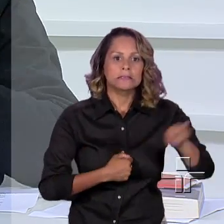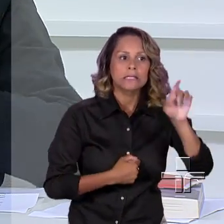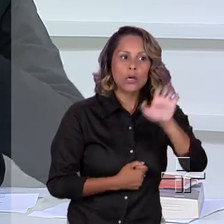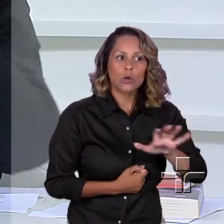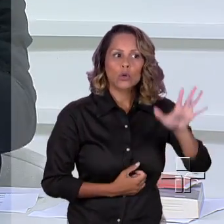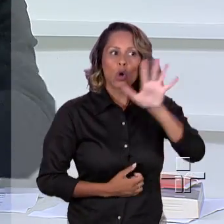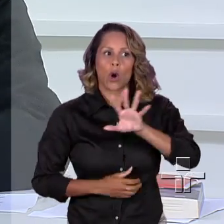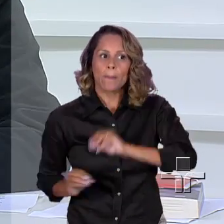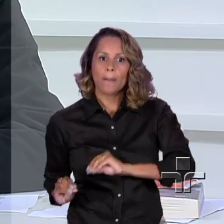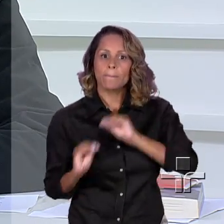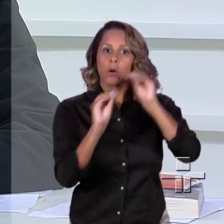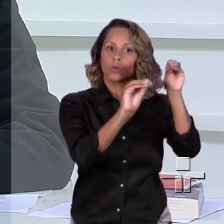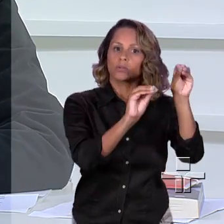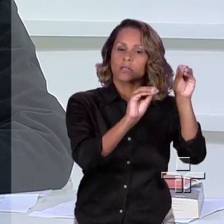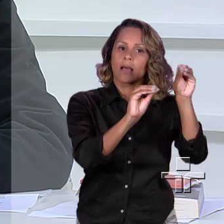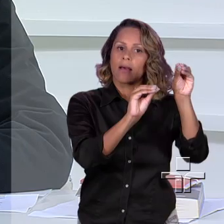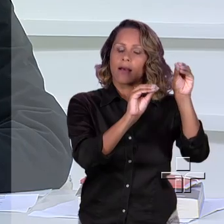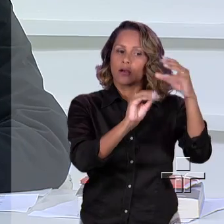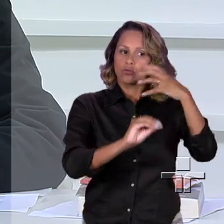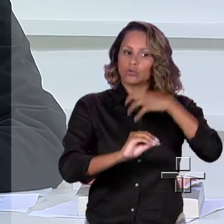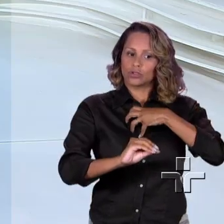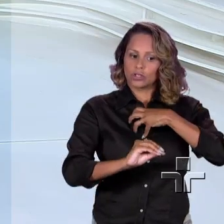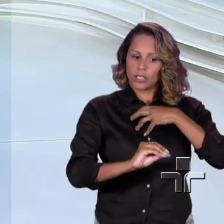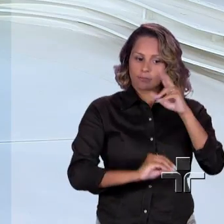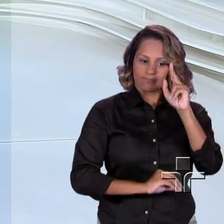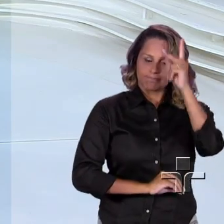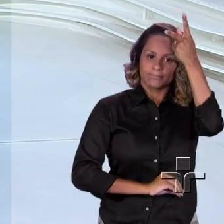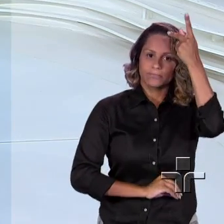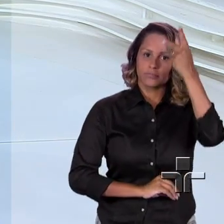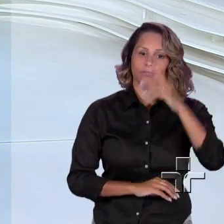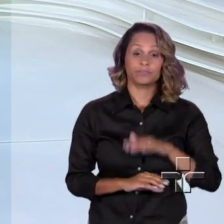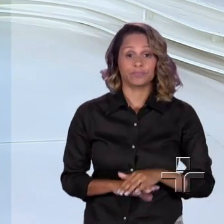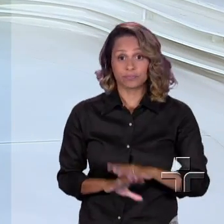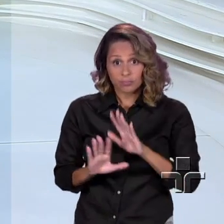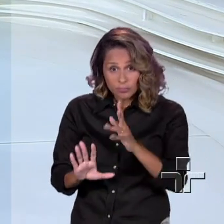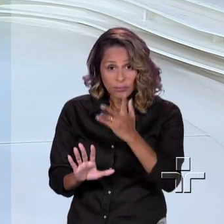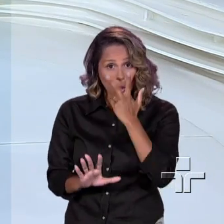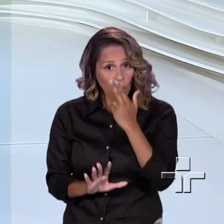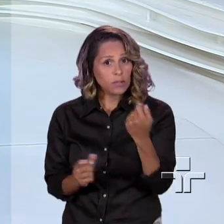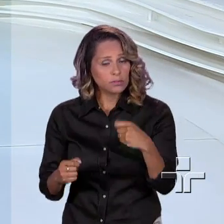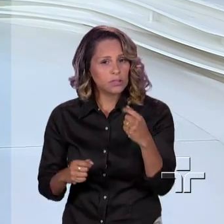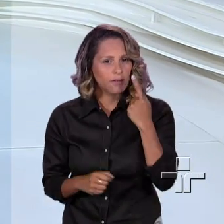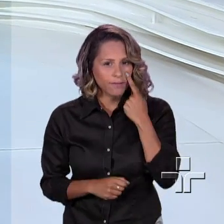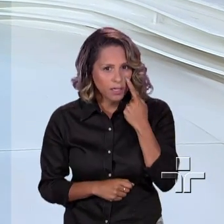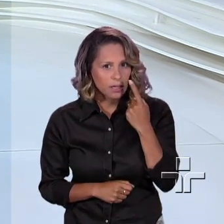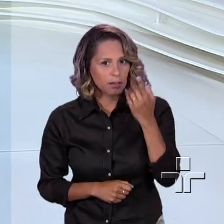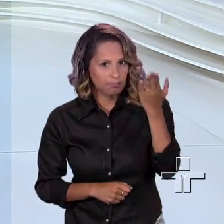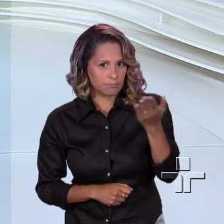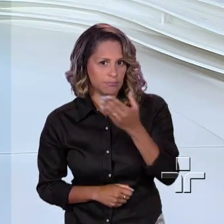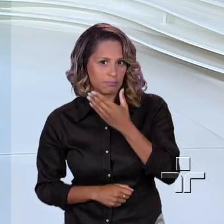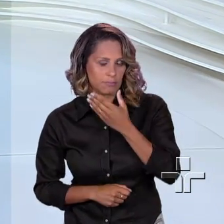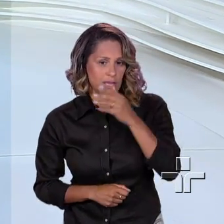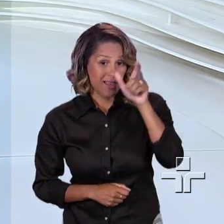a rever esse ponto de vista? Eu acho que nós temos que entender ele e outras pessoas como ele no seu momento, no seu contexto, porque